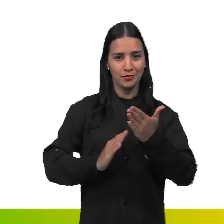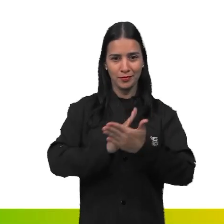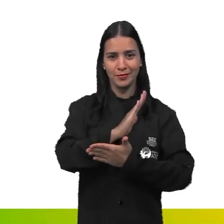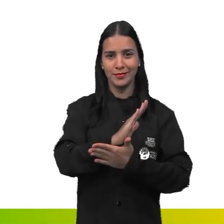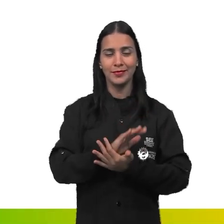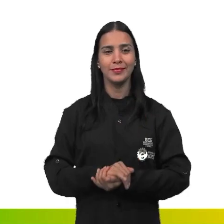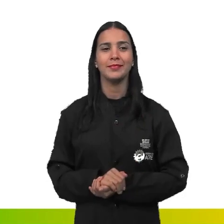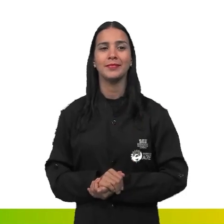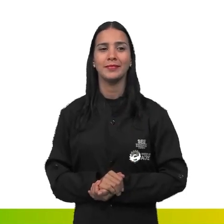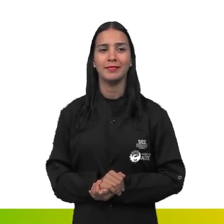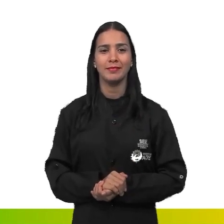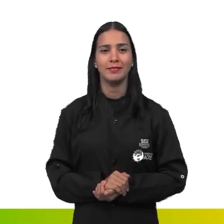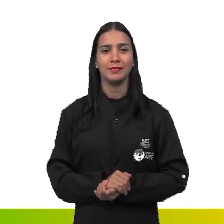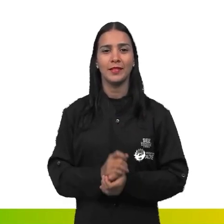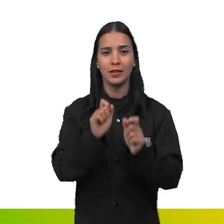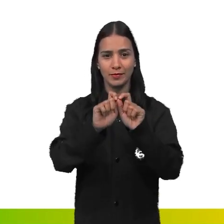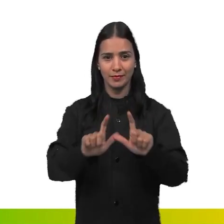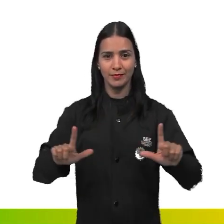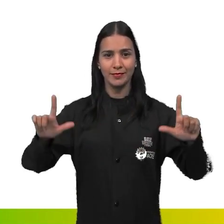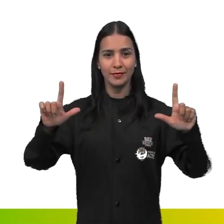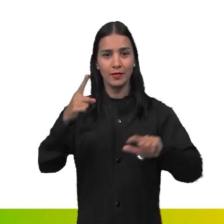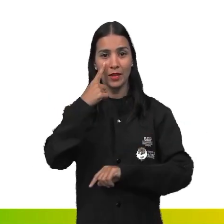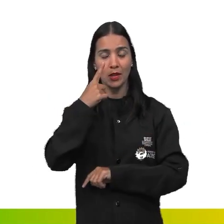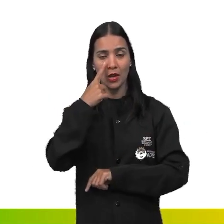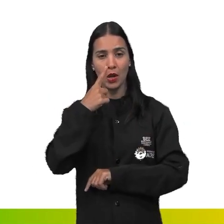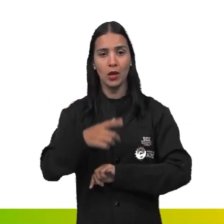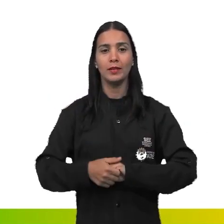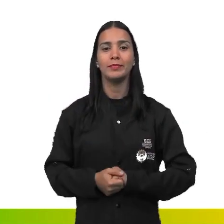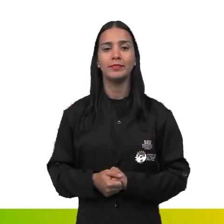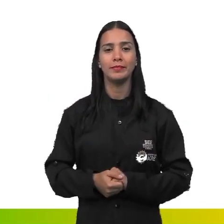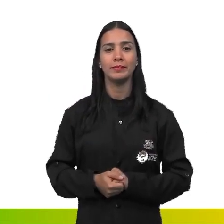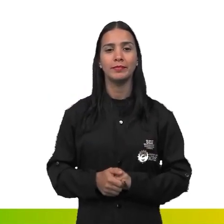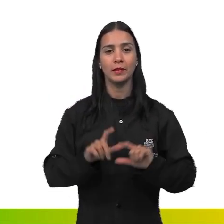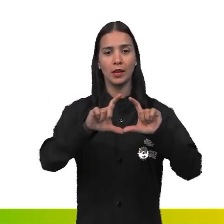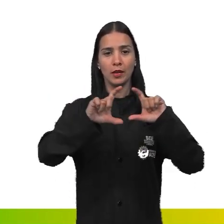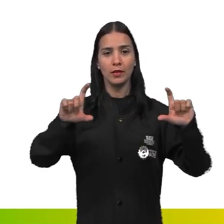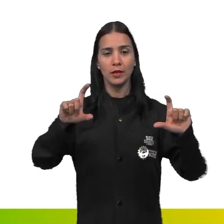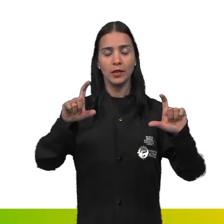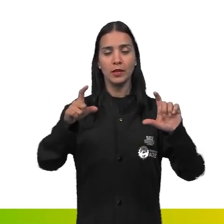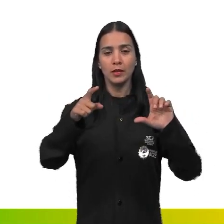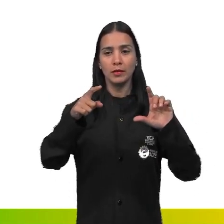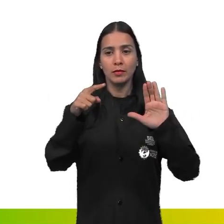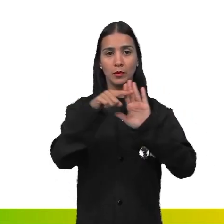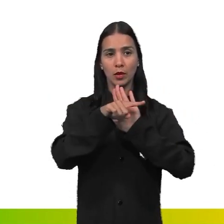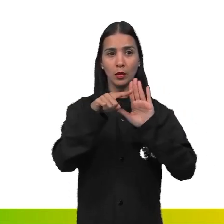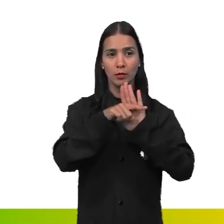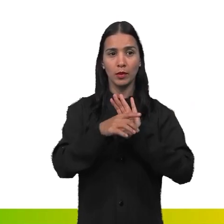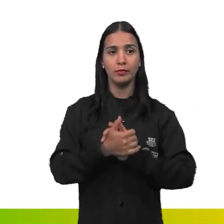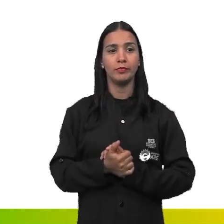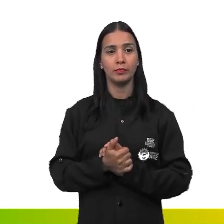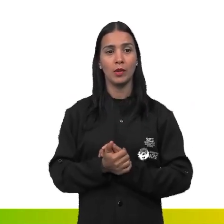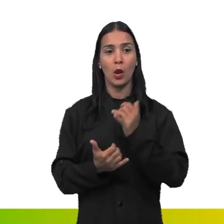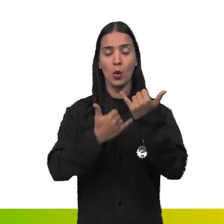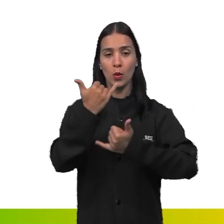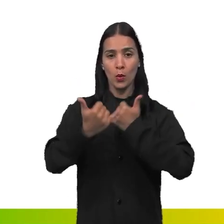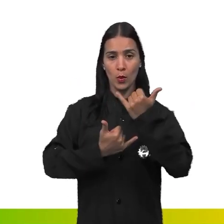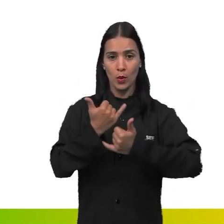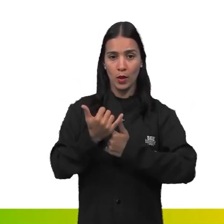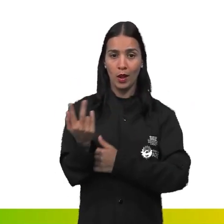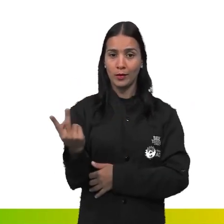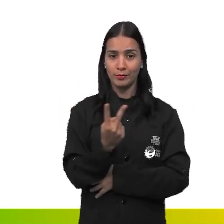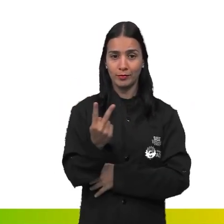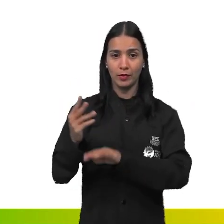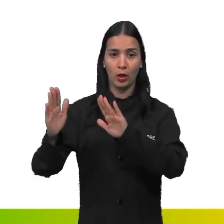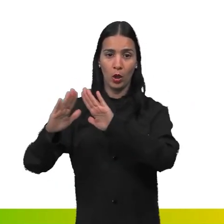Foca na tela que temos atividade agora. Primeira questão. Em um jogo entre duas escolas, um dos